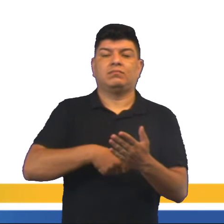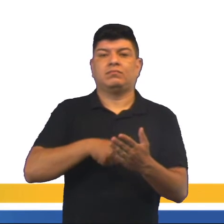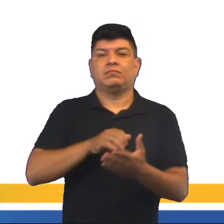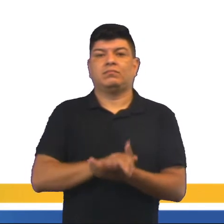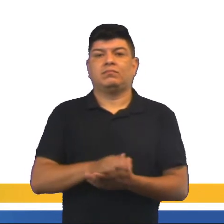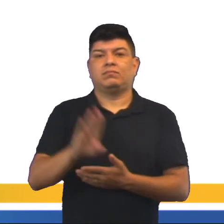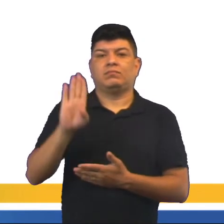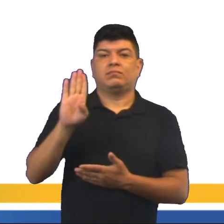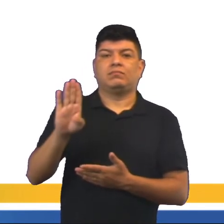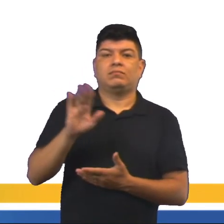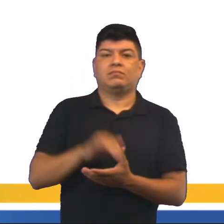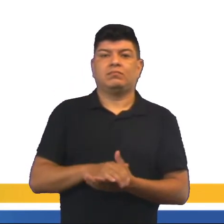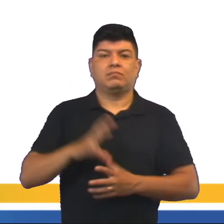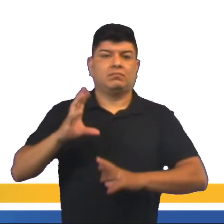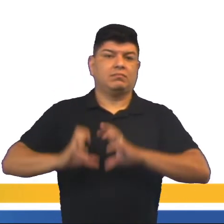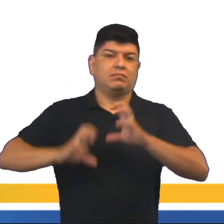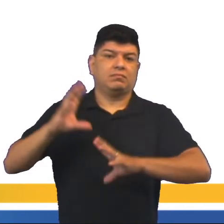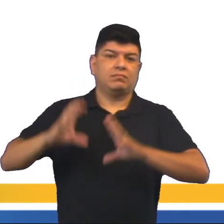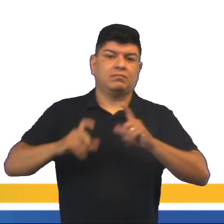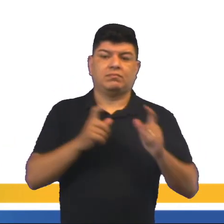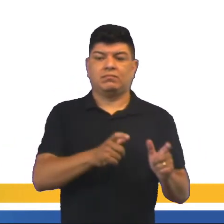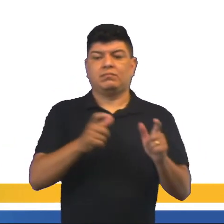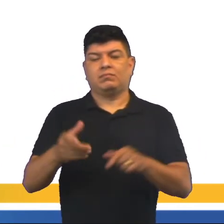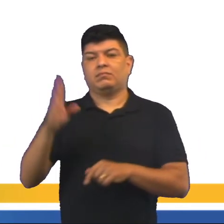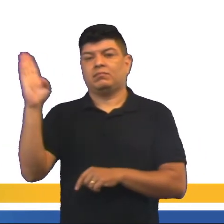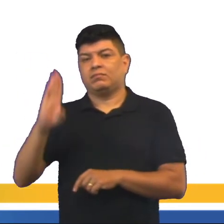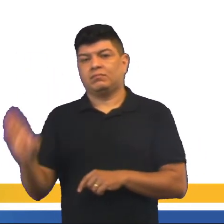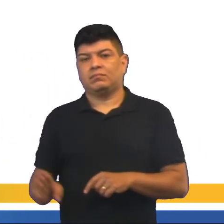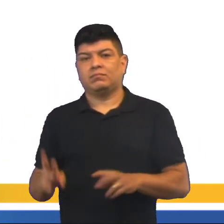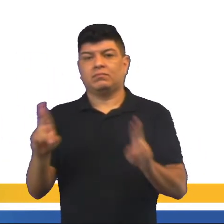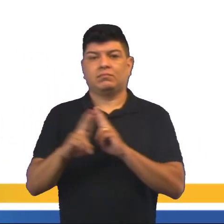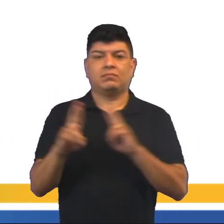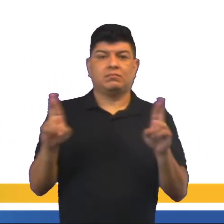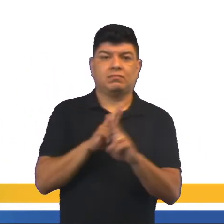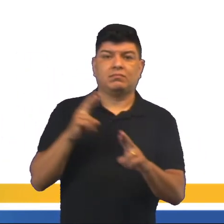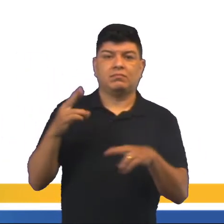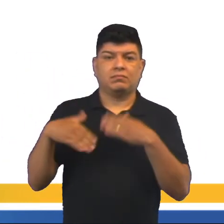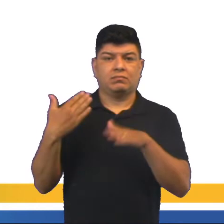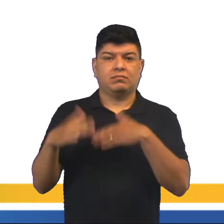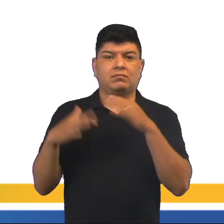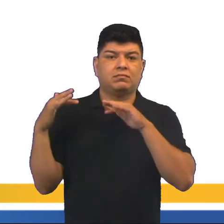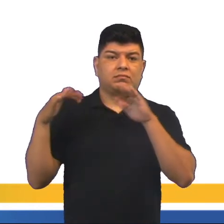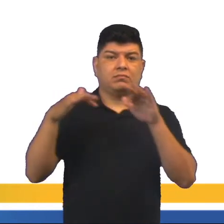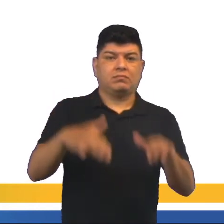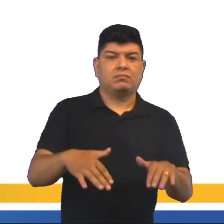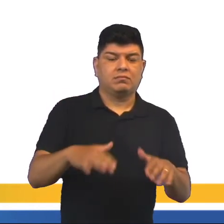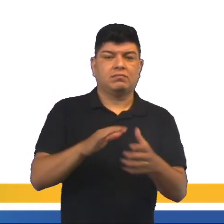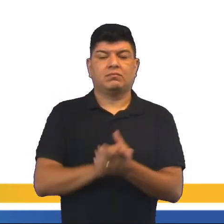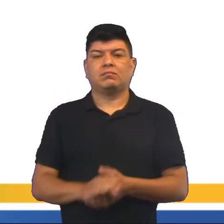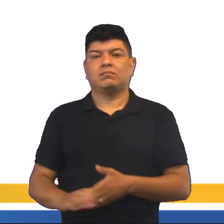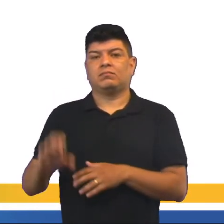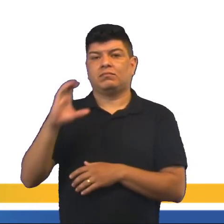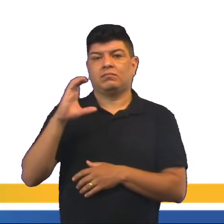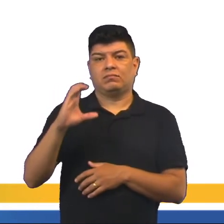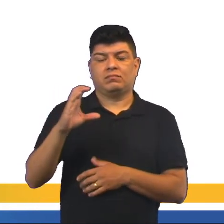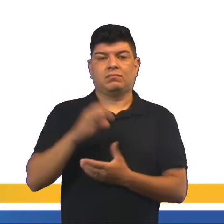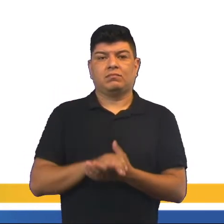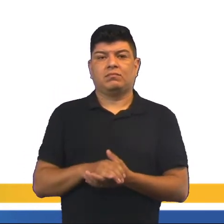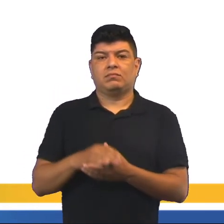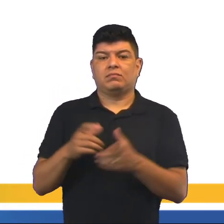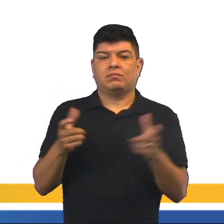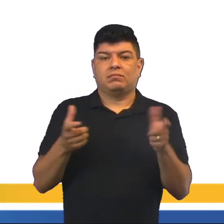campo. O outro é o trabalho escravo, que é aquele trabalho que as pessoas enganam, né, o pequeno produtor. Pega um grupo